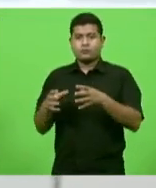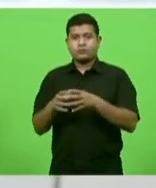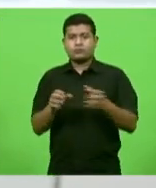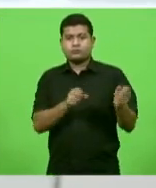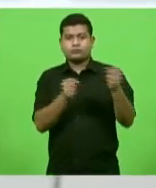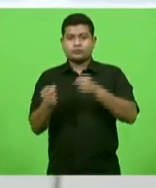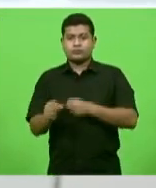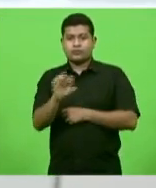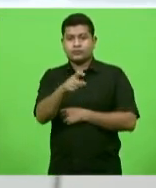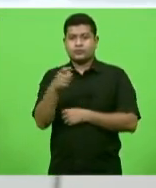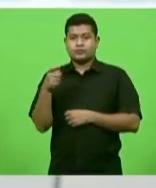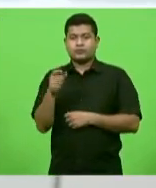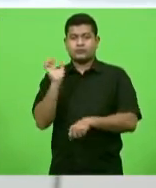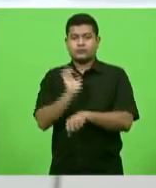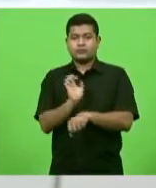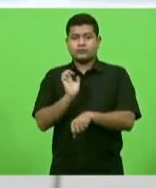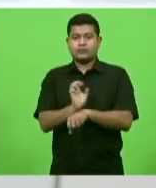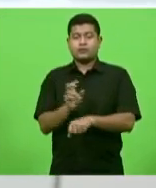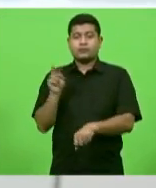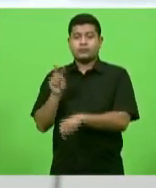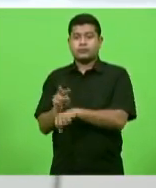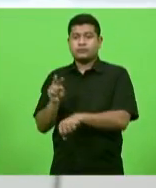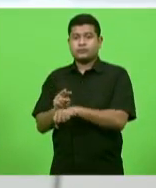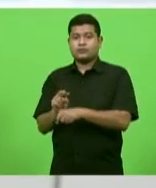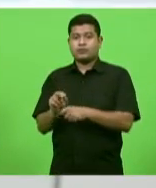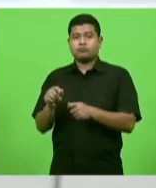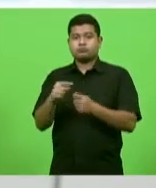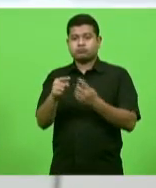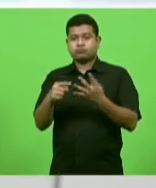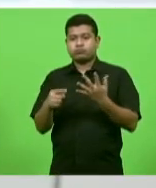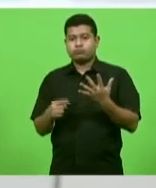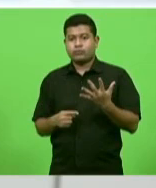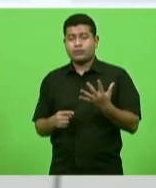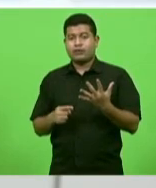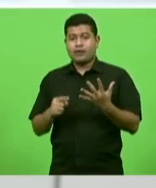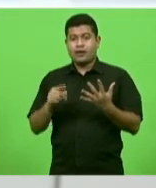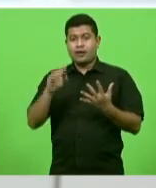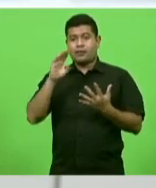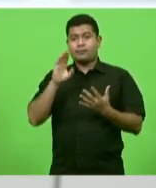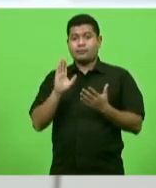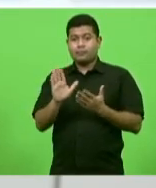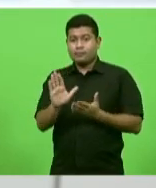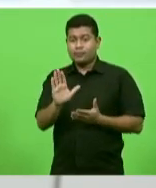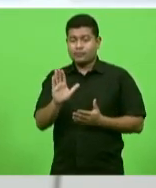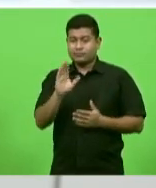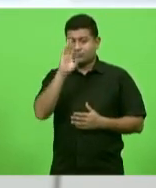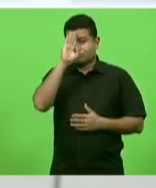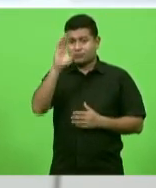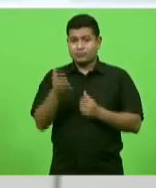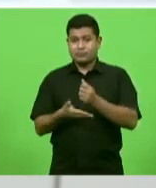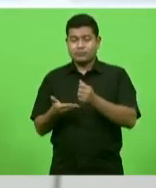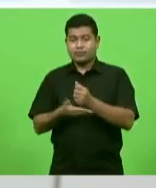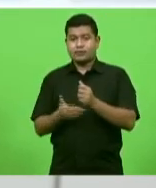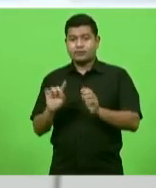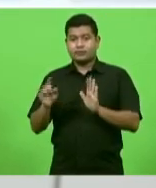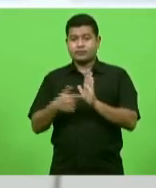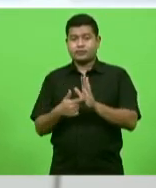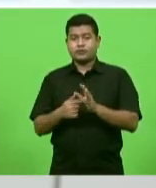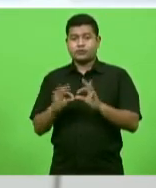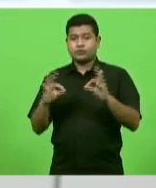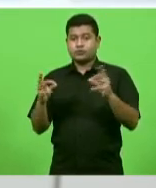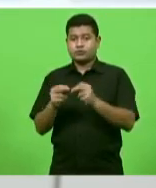gotejando esse singelo os elementos da exordial acusatória com as peças processuais subsequentes